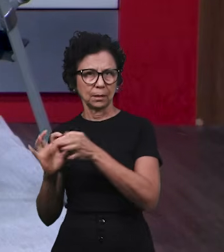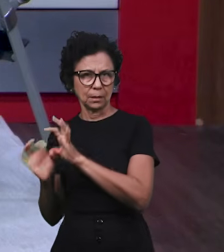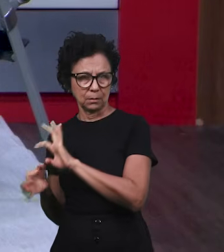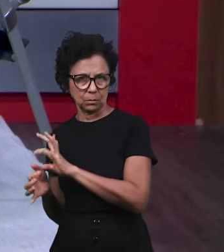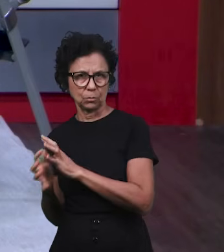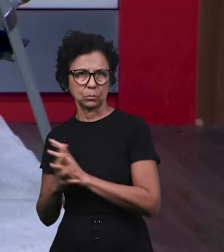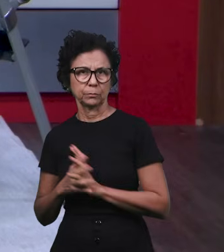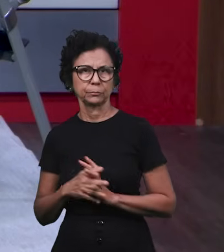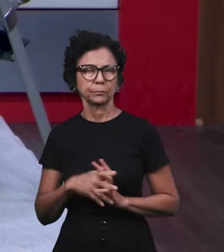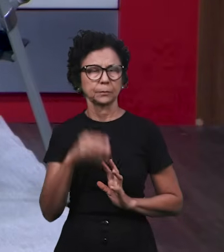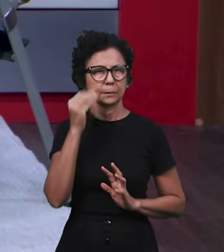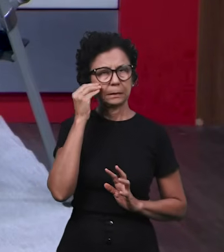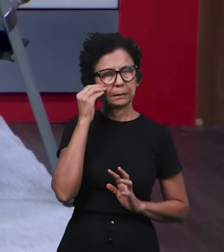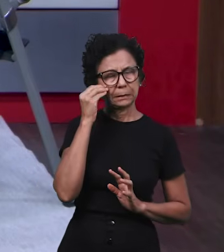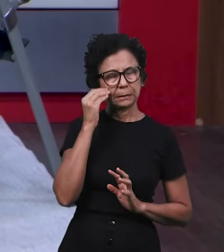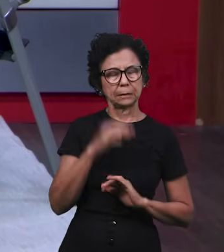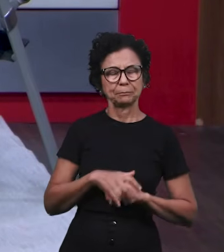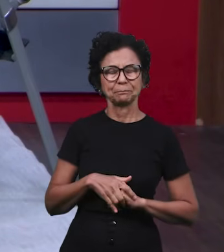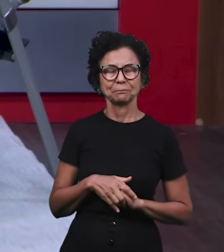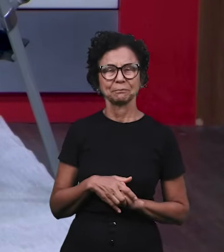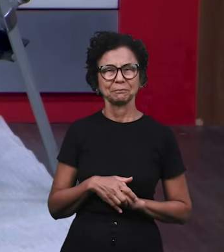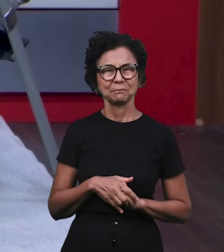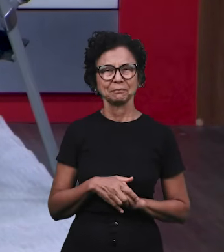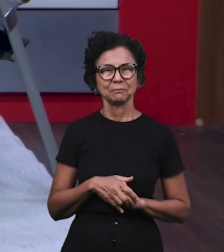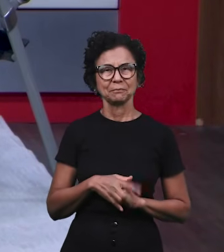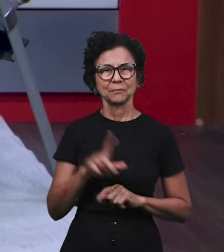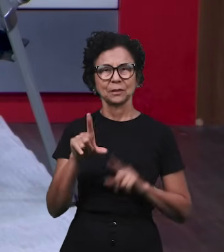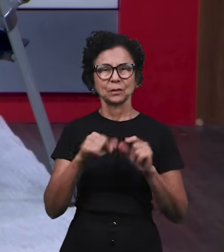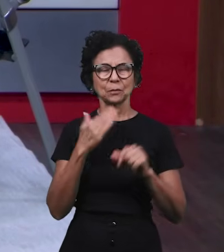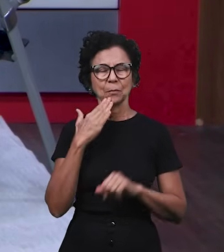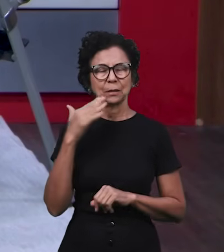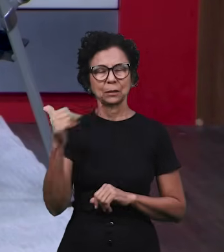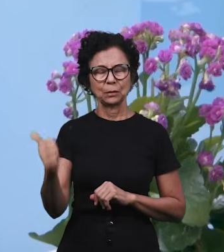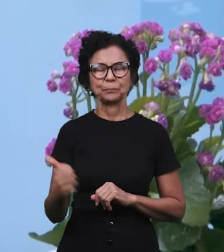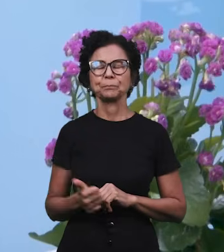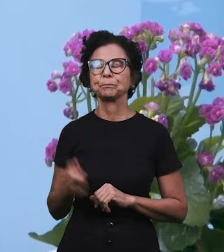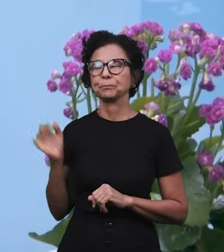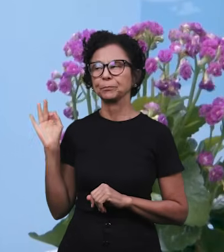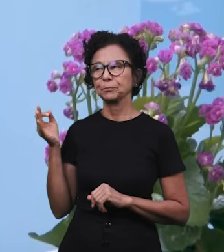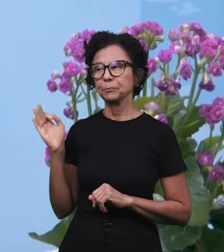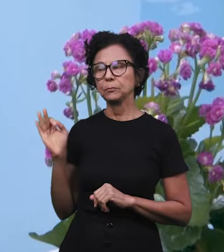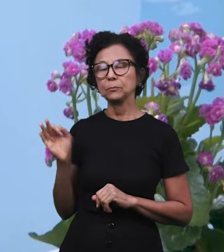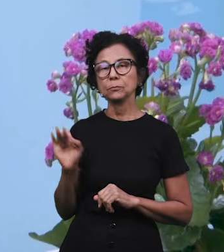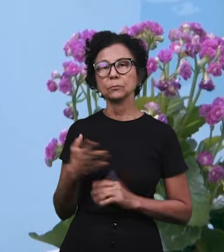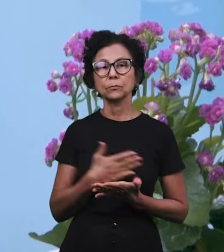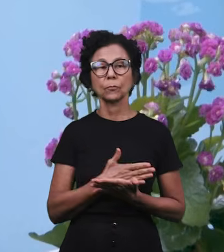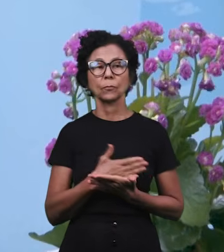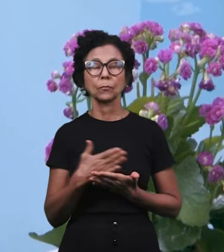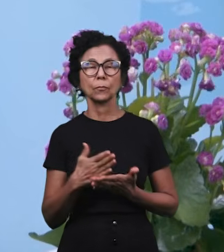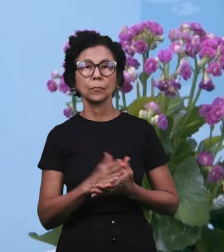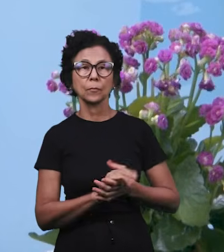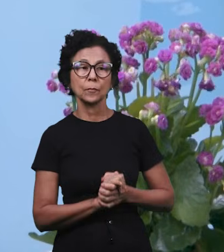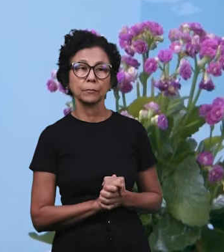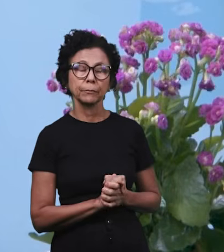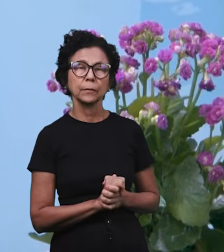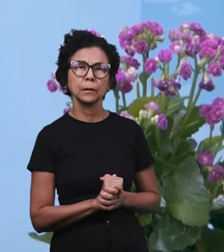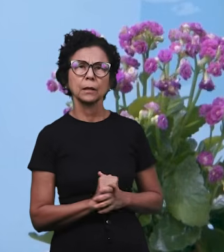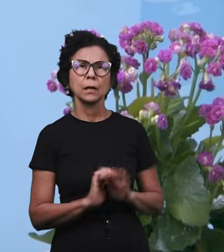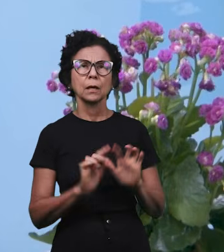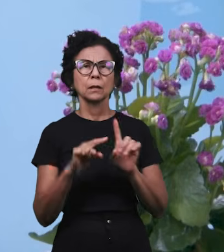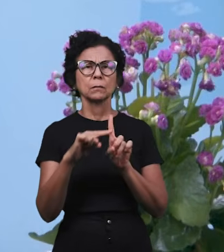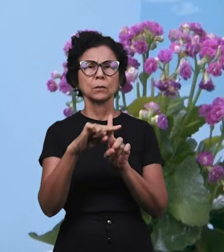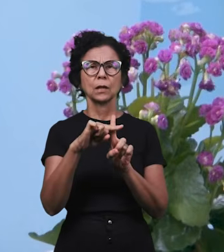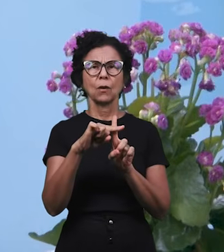possa tentar fazer a melhor escolha possível, né, Natália? Exatamente, Pri. E aí a gente já começa falando, né? Há uma fonte aberta